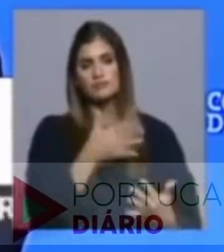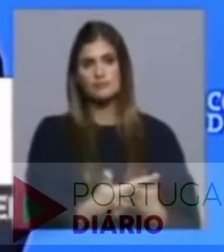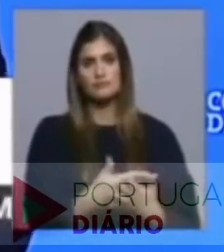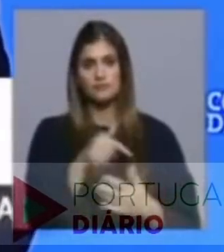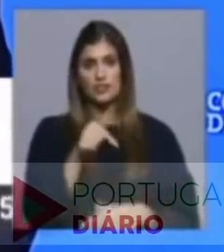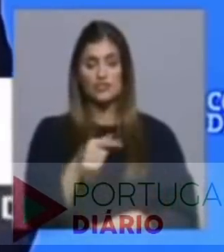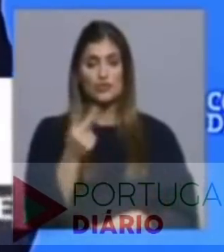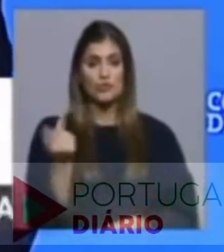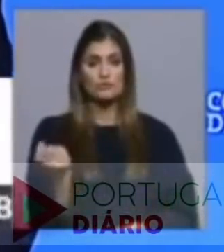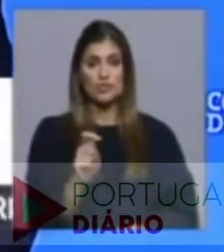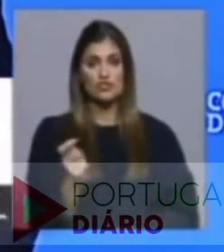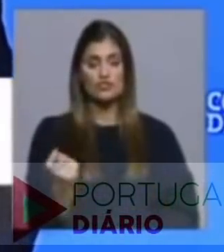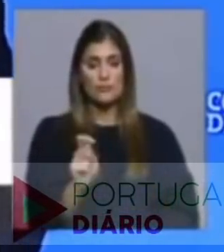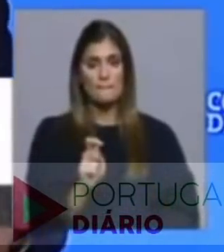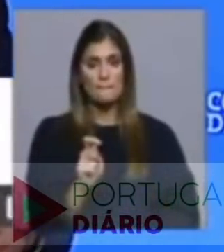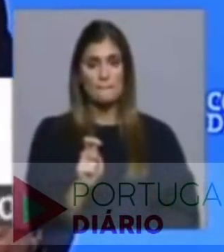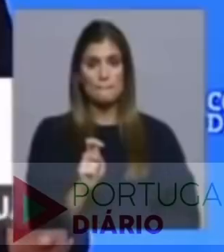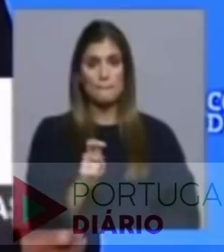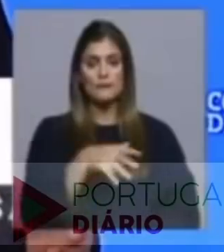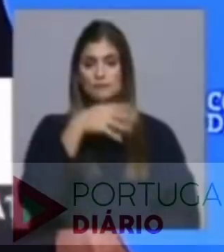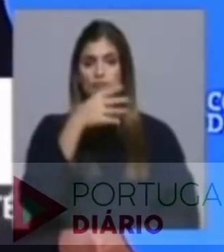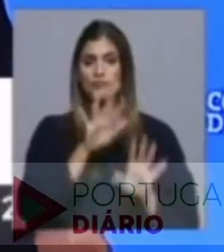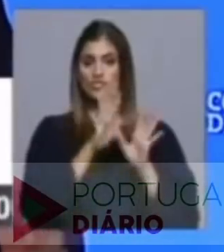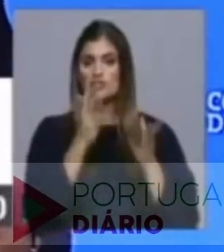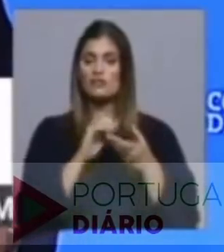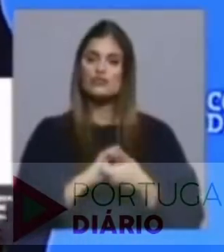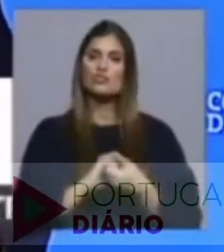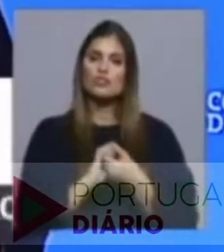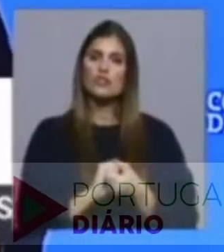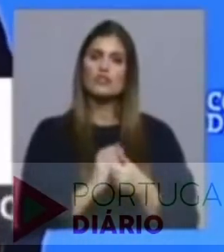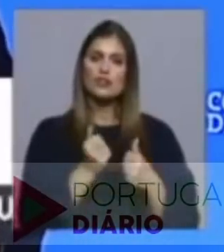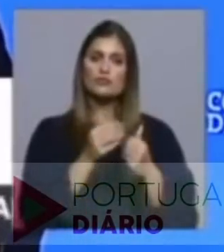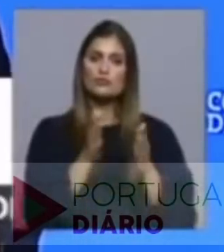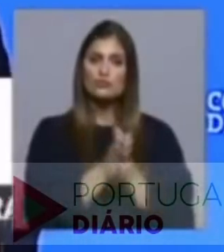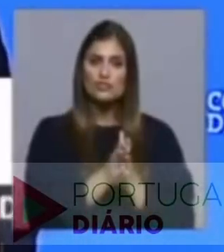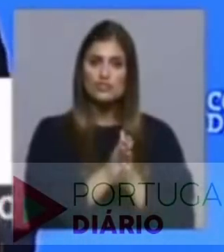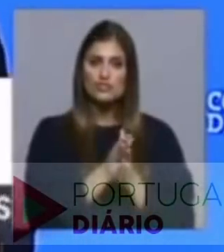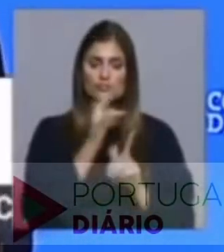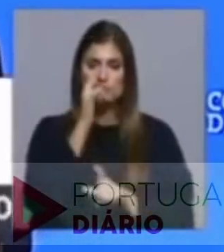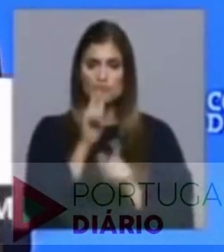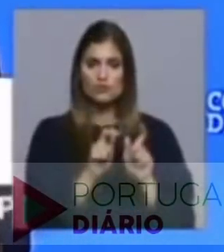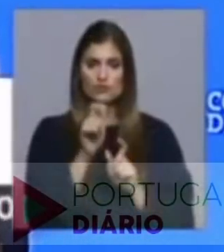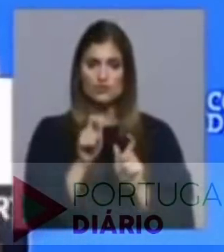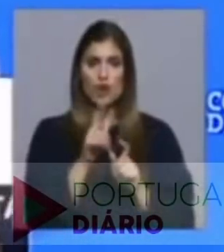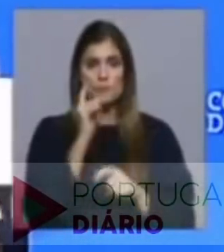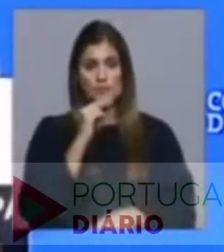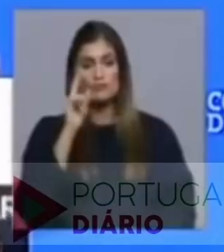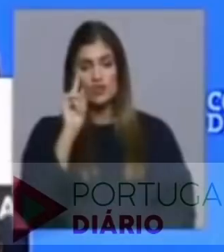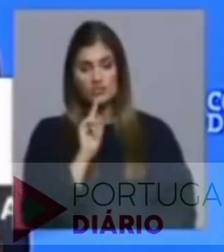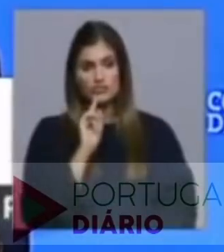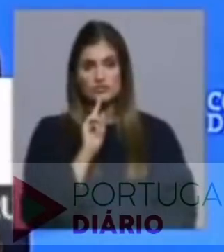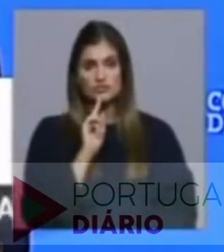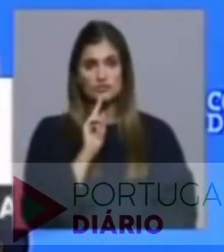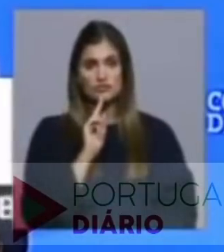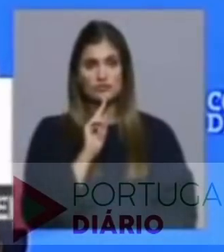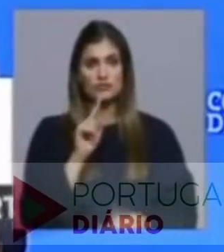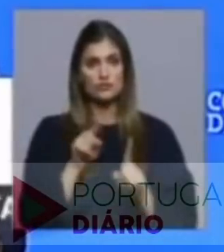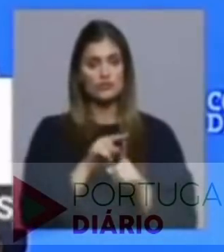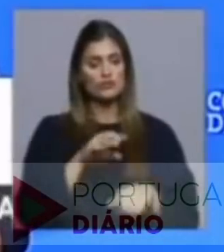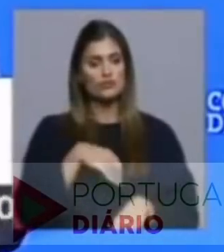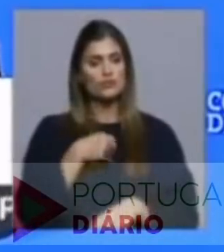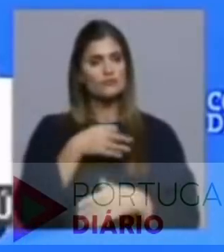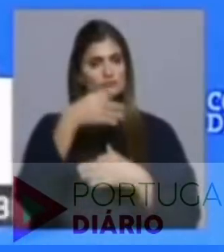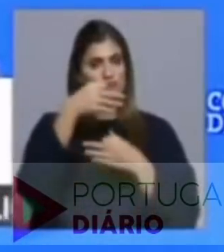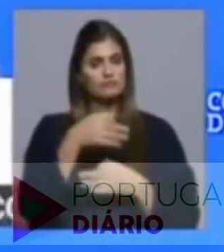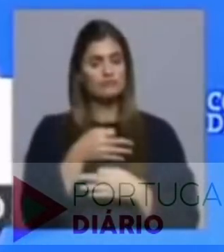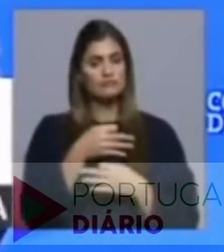destes 2 meses e uma palavra geral de solidariedade para com todas e todos os portugueses que, com o seu sentido cívico,